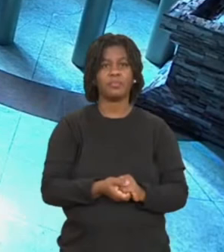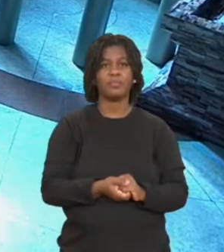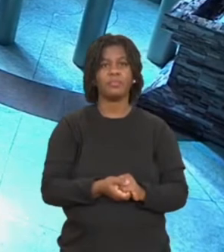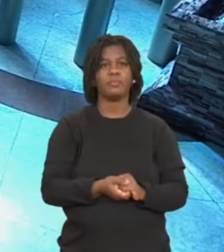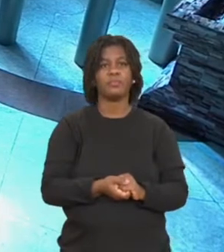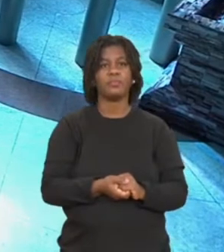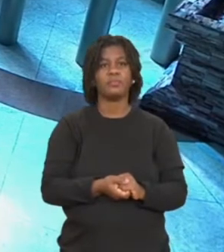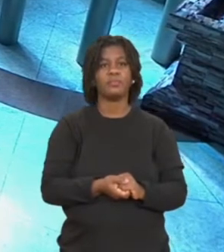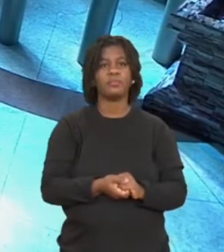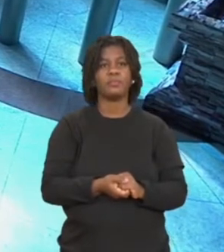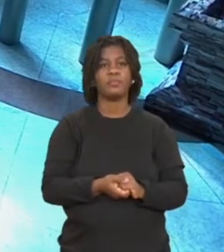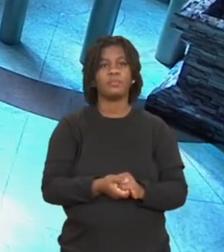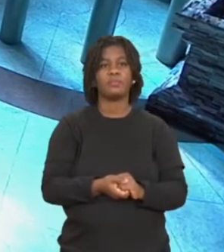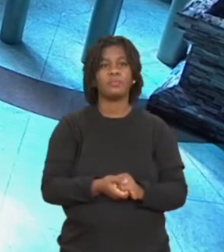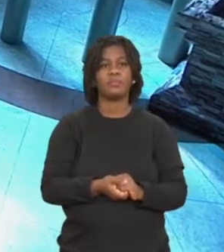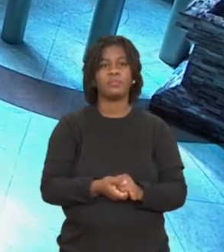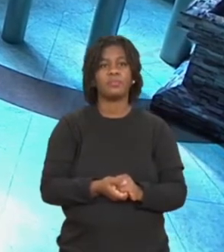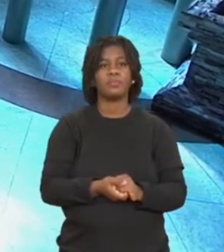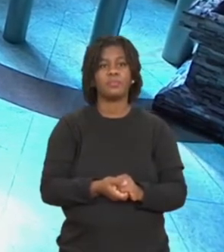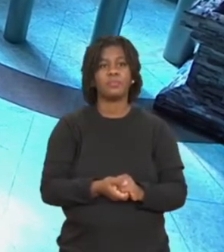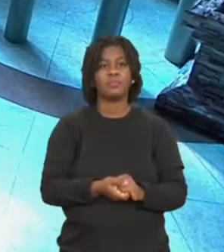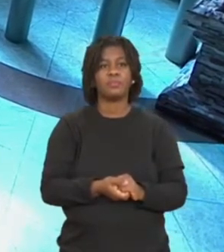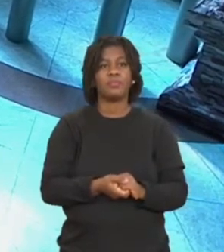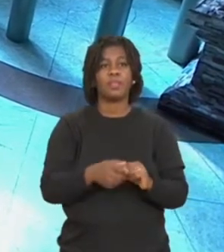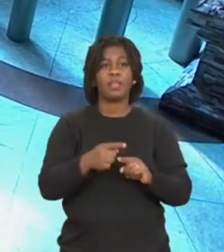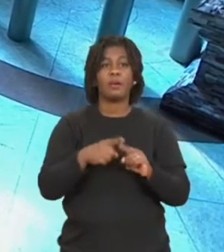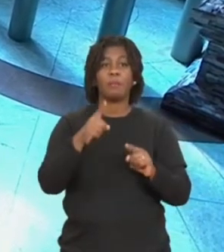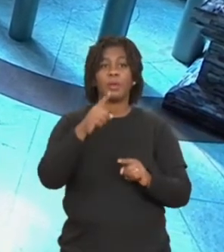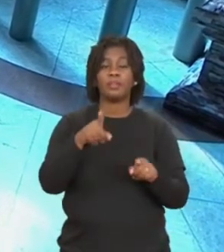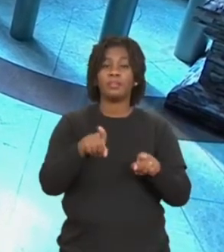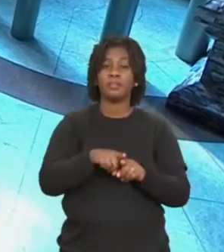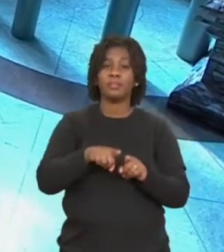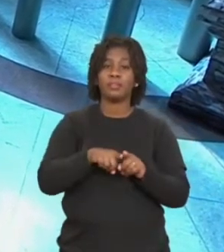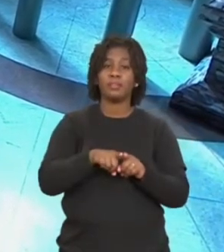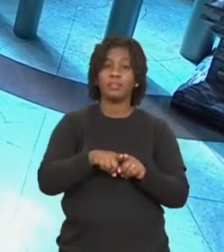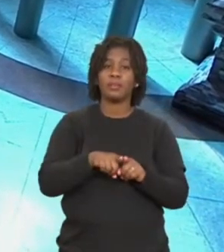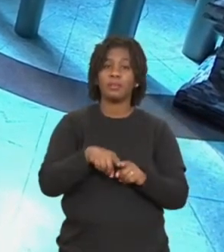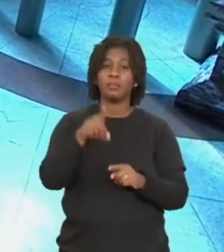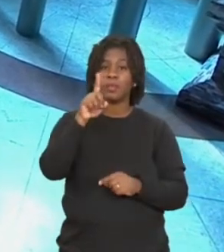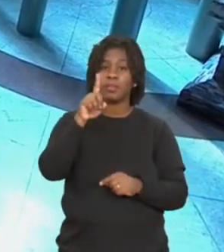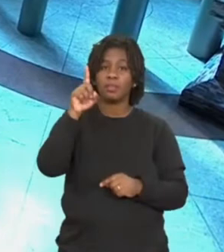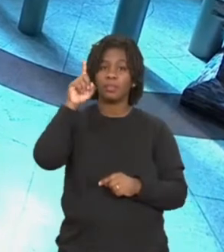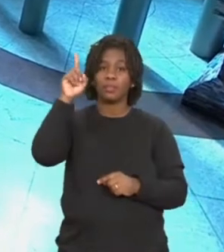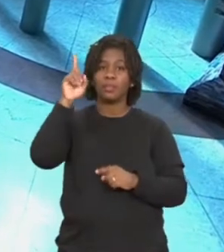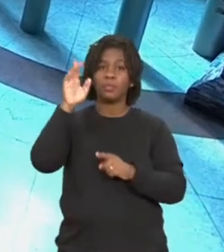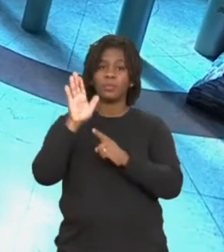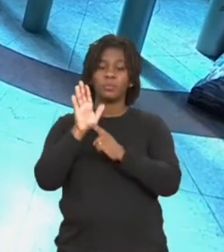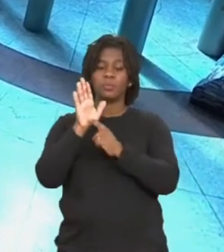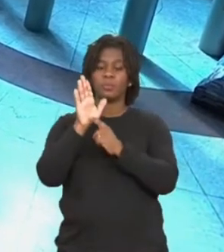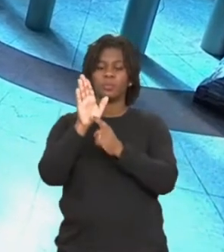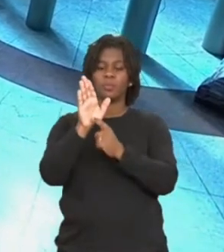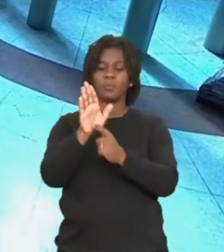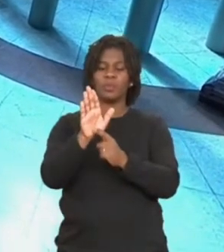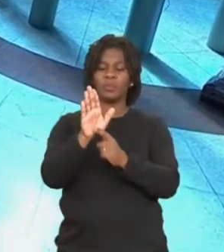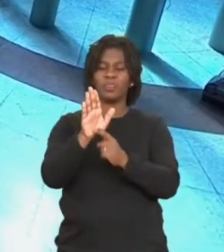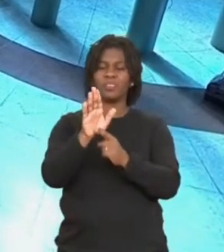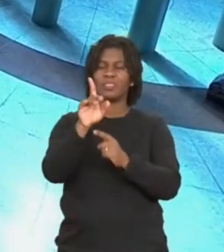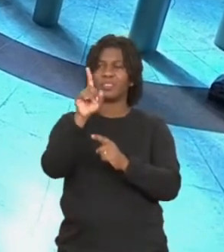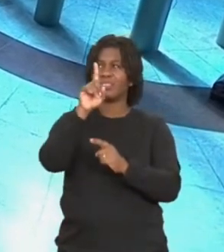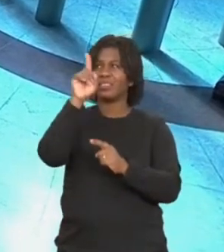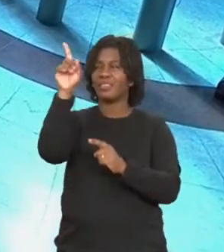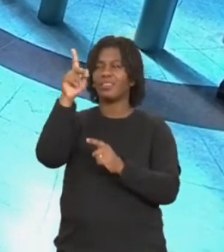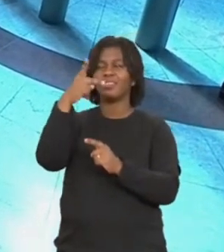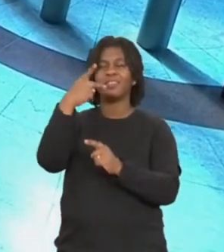Mas também Ele te mostra que Ele é teu